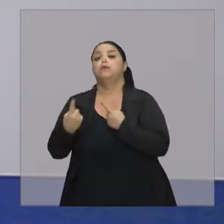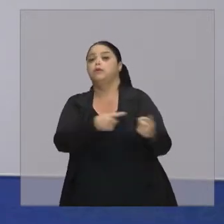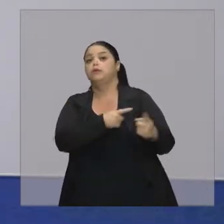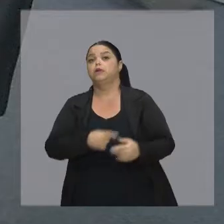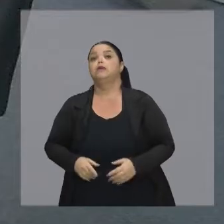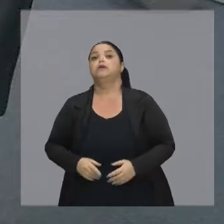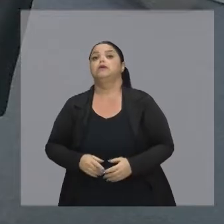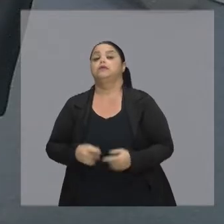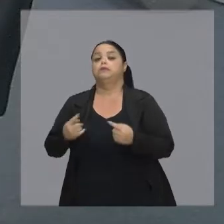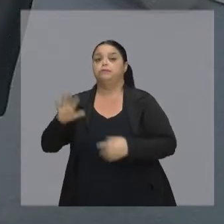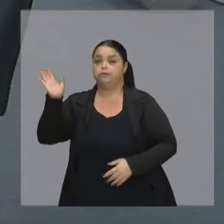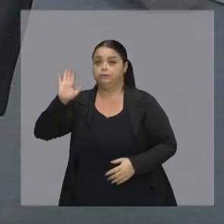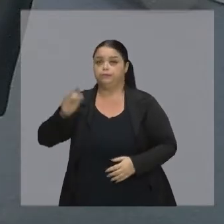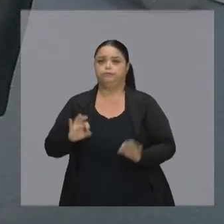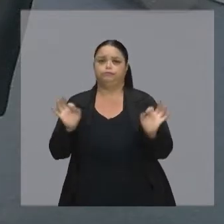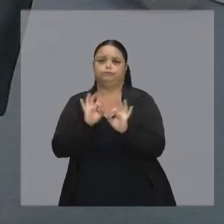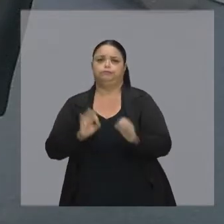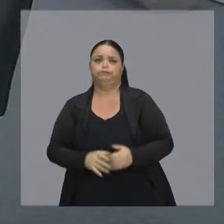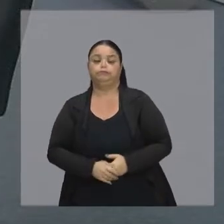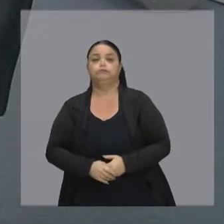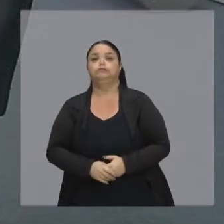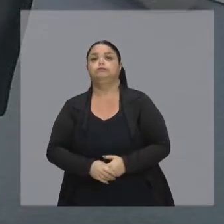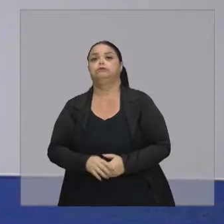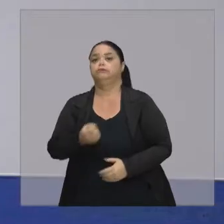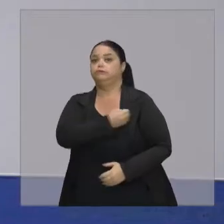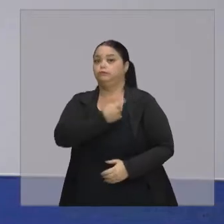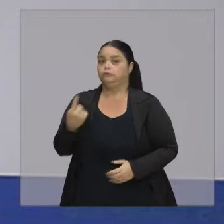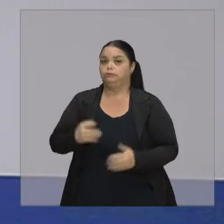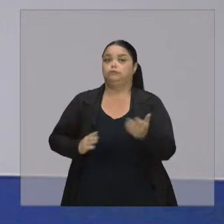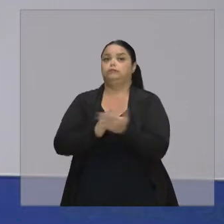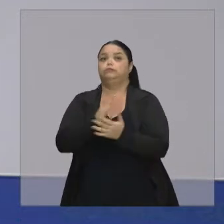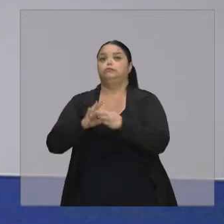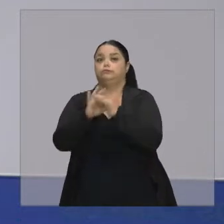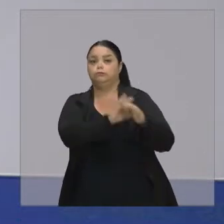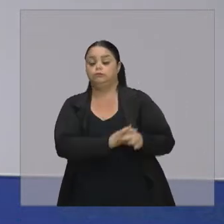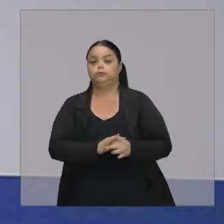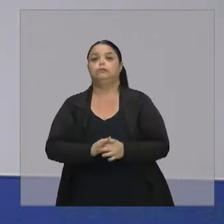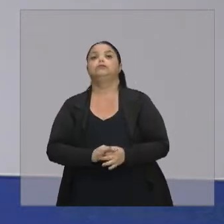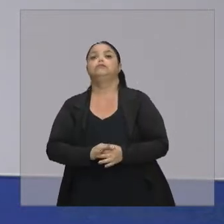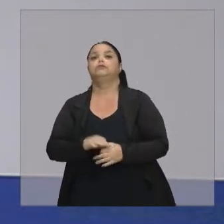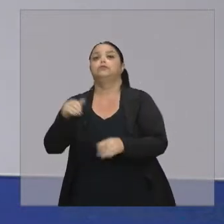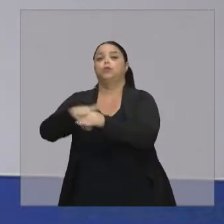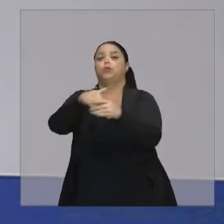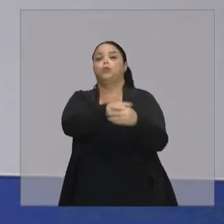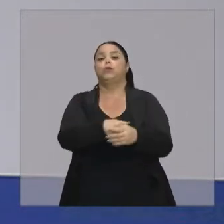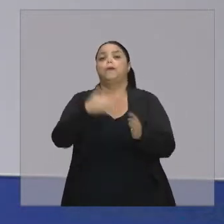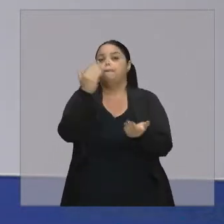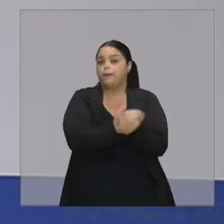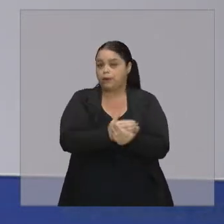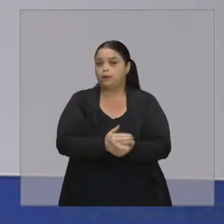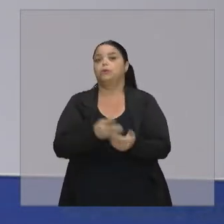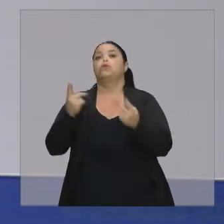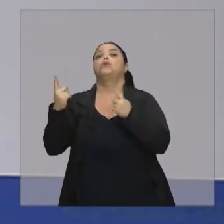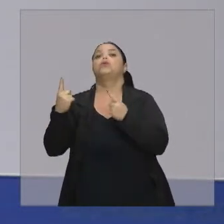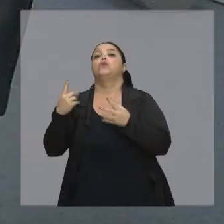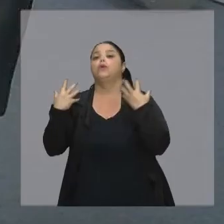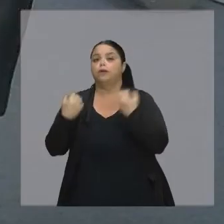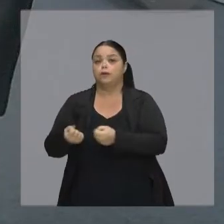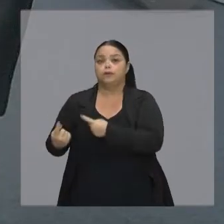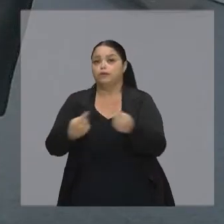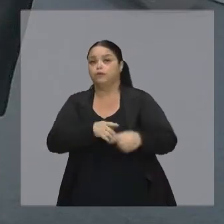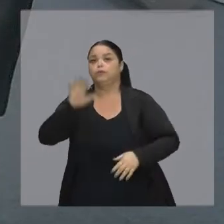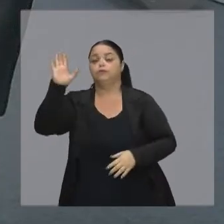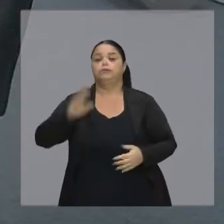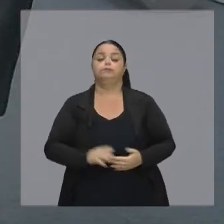Os contrários se manifestem. Sem manifestações. Emenda número 1, aprovada por unanimidade. Em votação, o processo. Vereadores favoráveis, permaneçam em comissão. Os contrários se